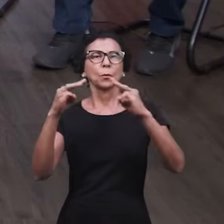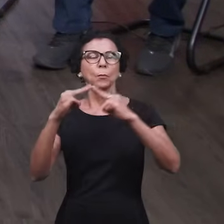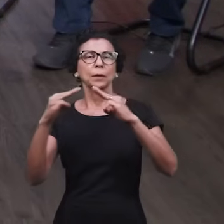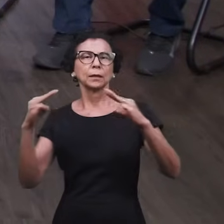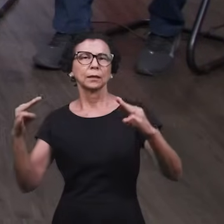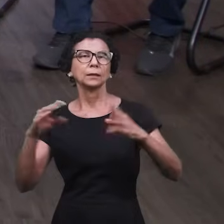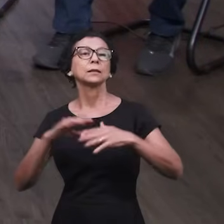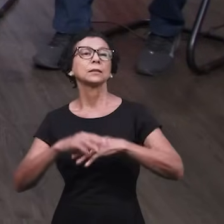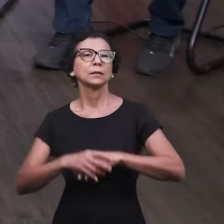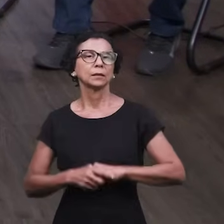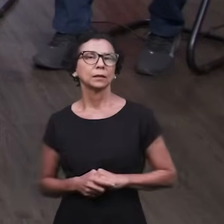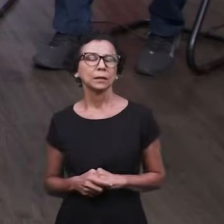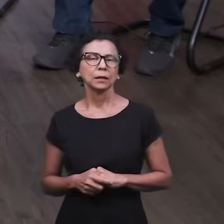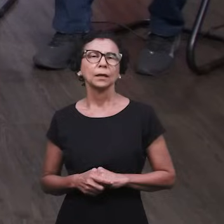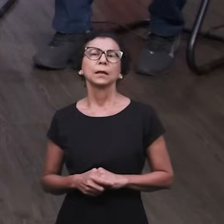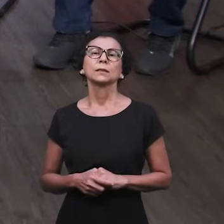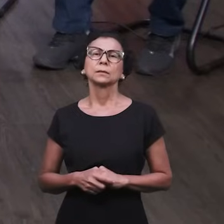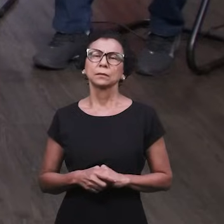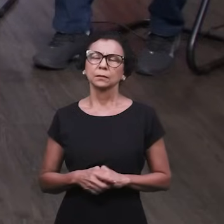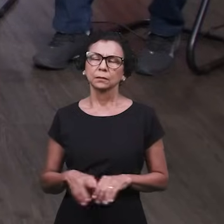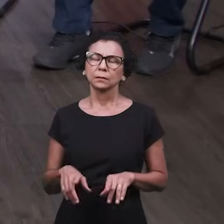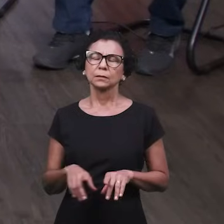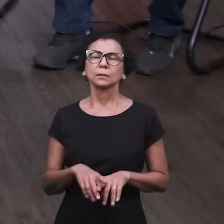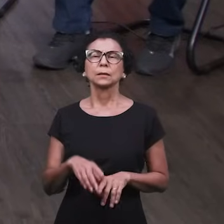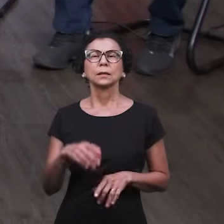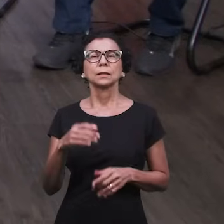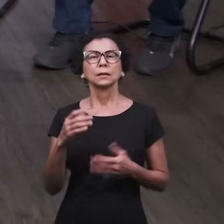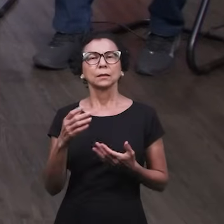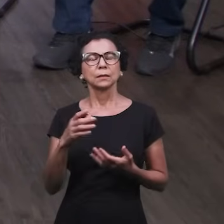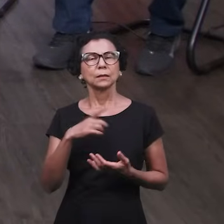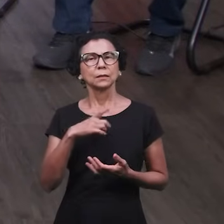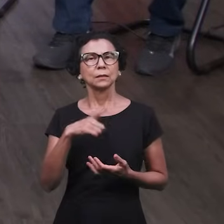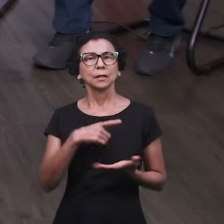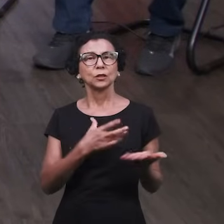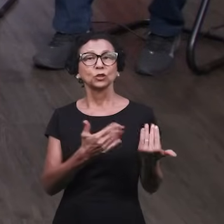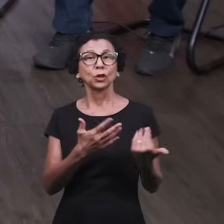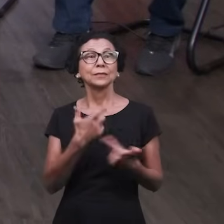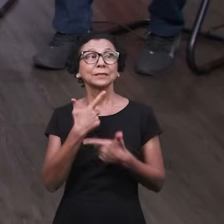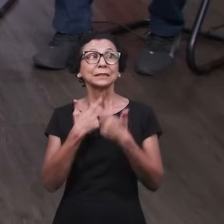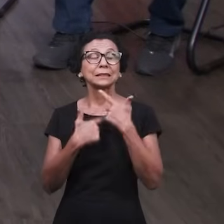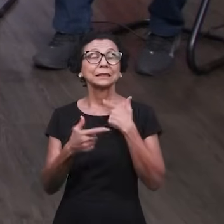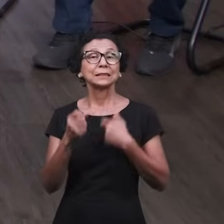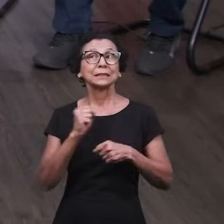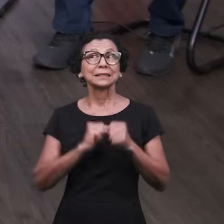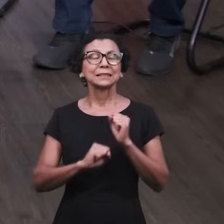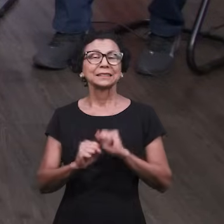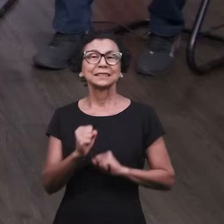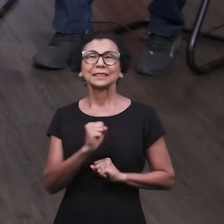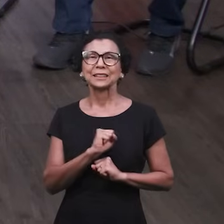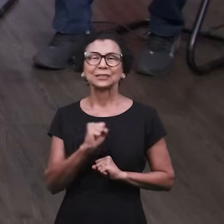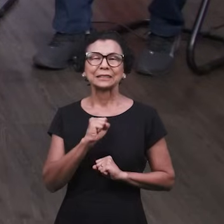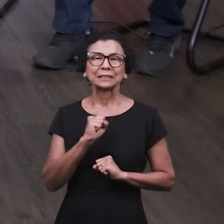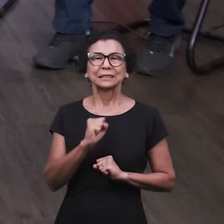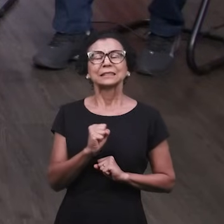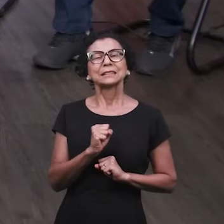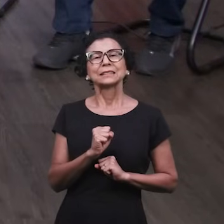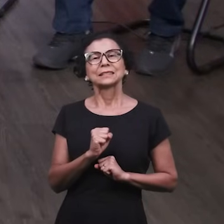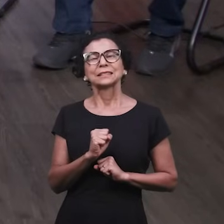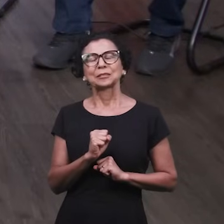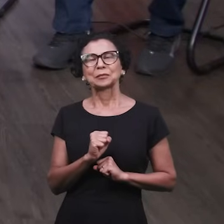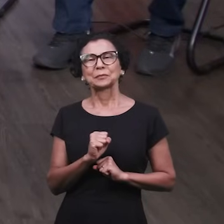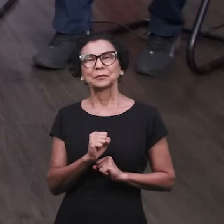também que têm esse desejo, né, de estar tocando no grupo de louvor do Manaim. Como é que vocês